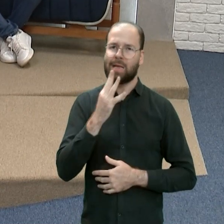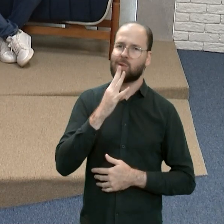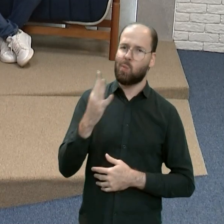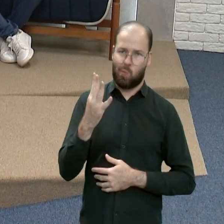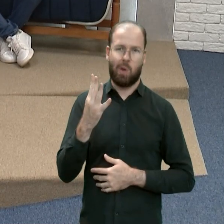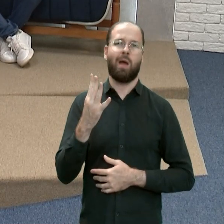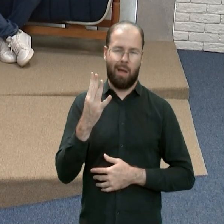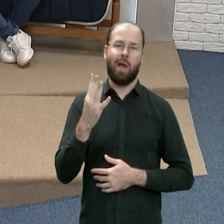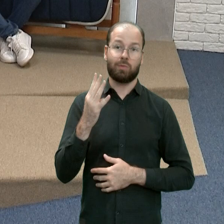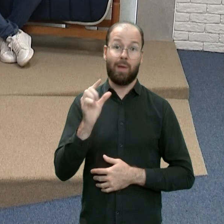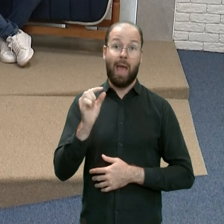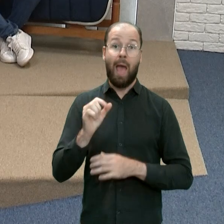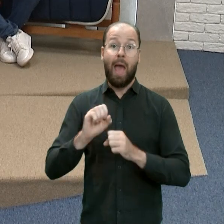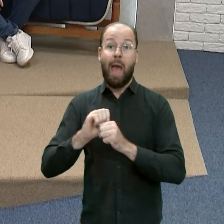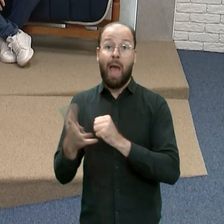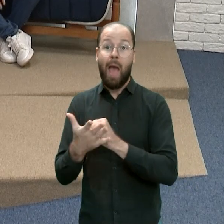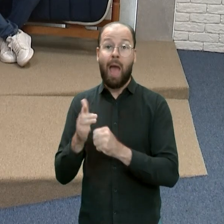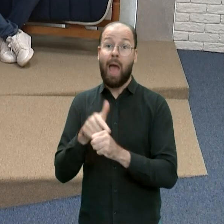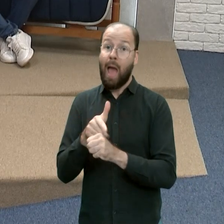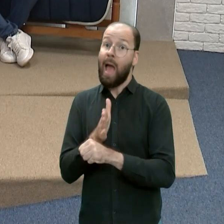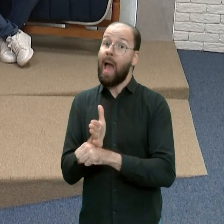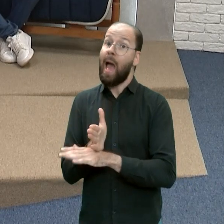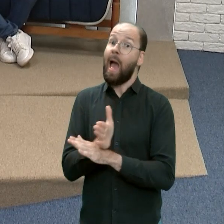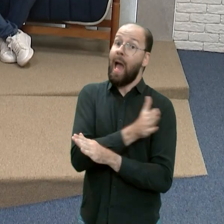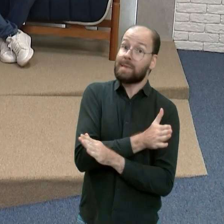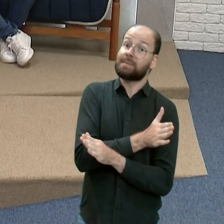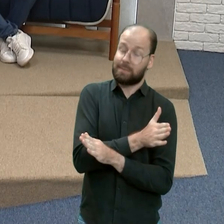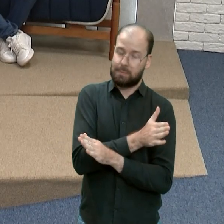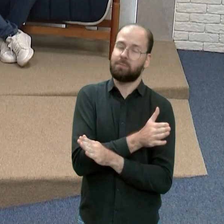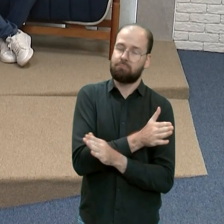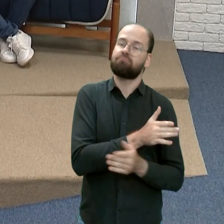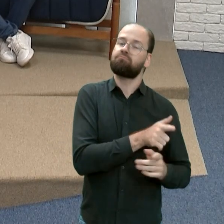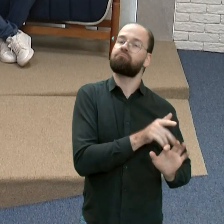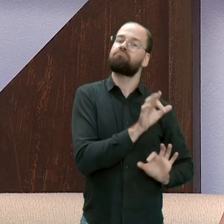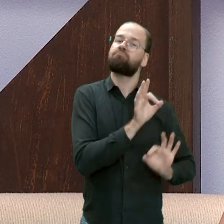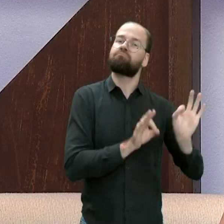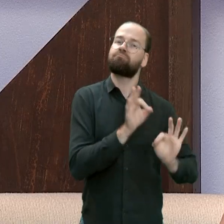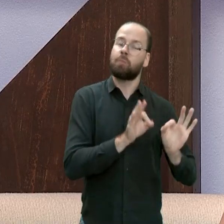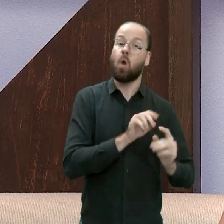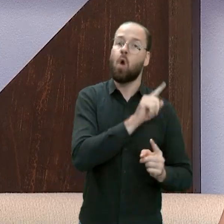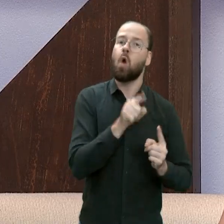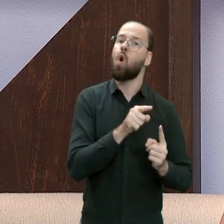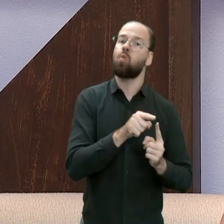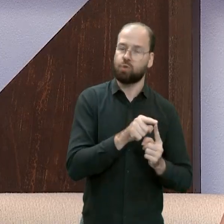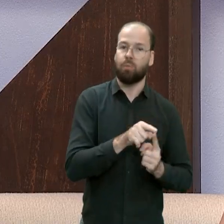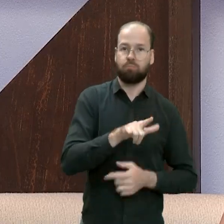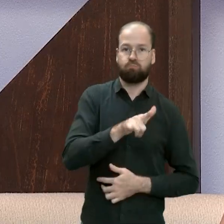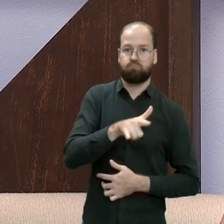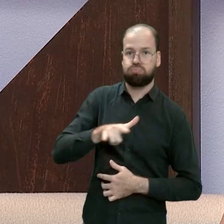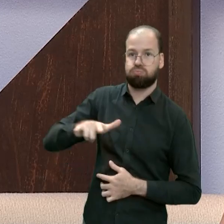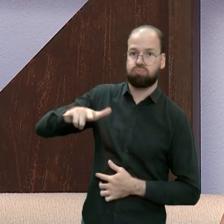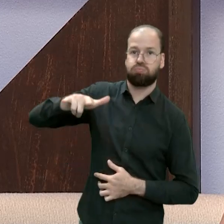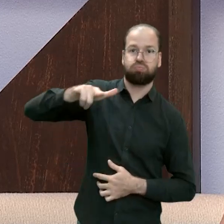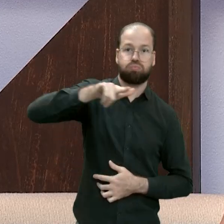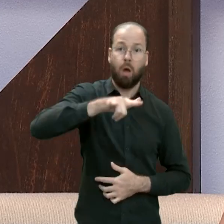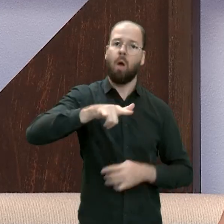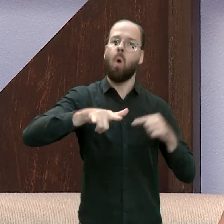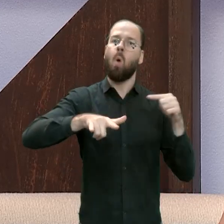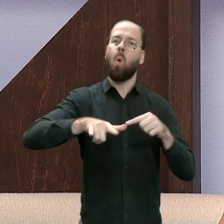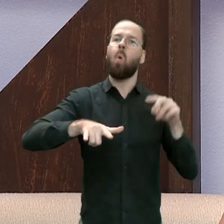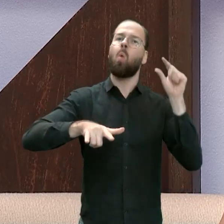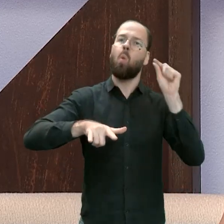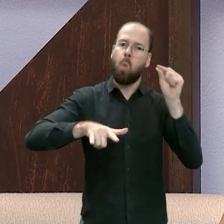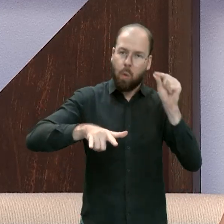anos, um pouco antes da pandemia, né? Com a ideia de usar o drone para embarcar,